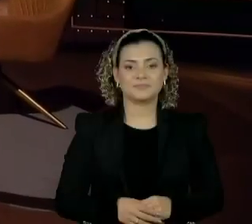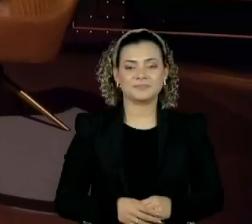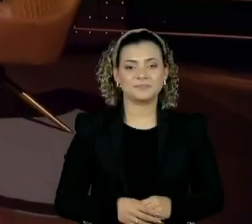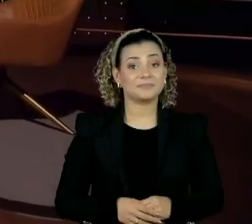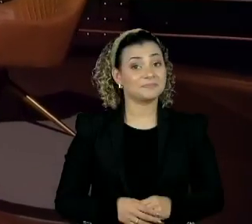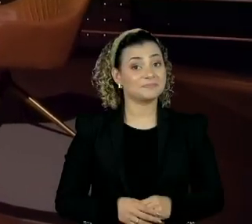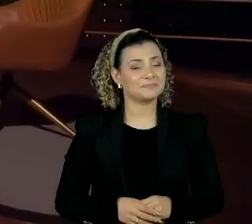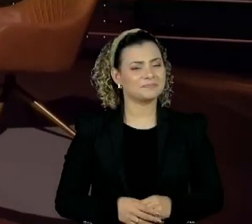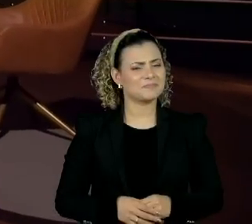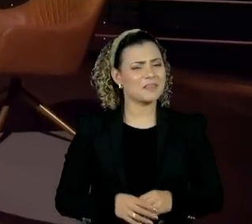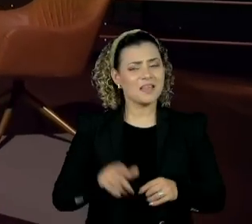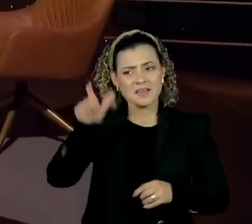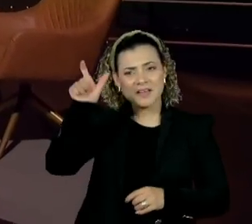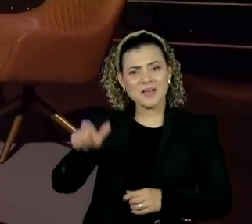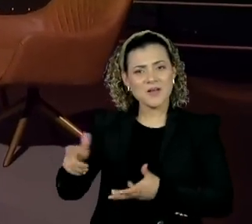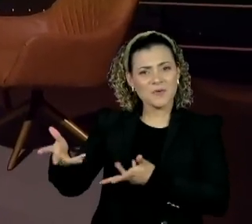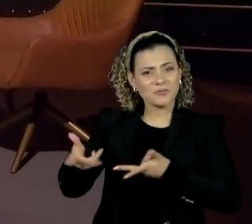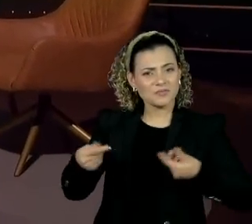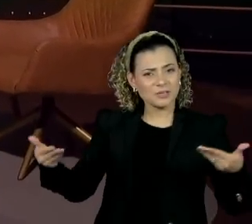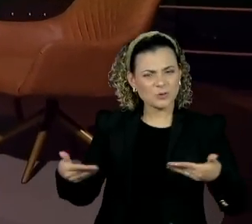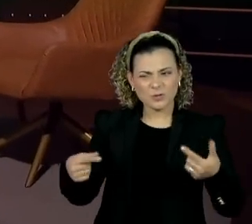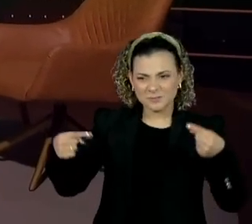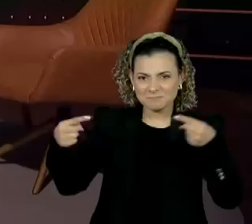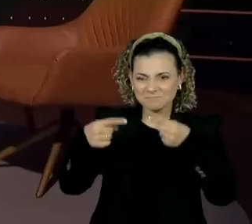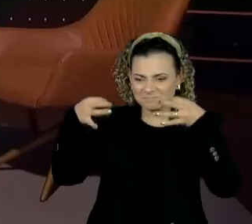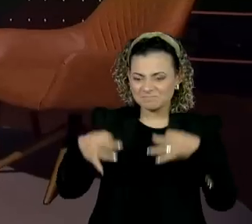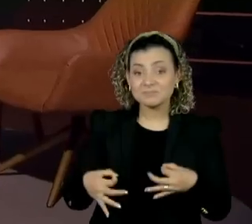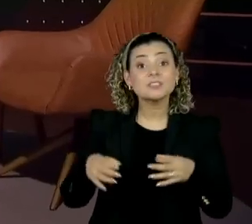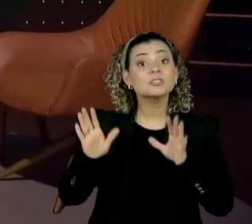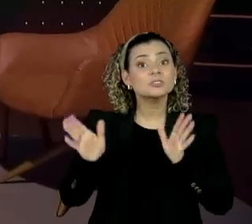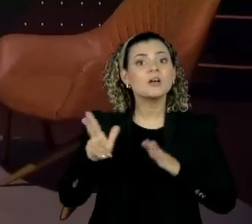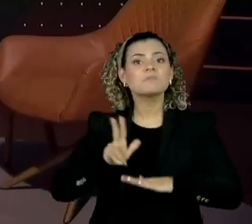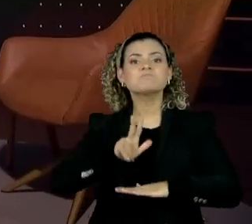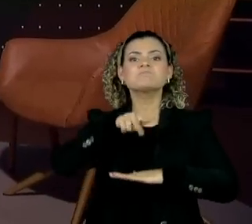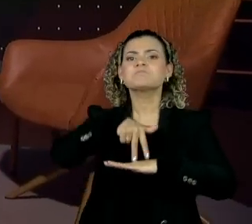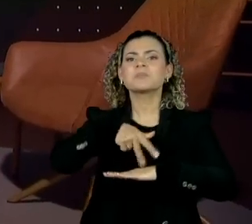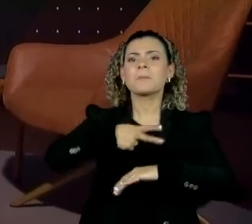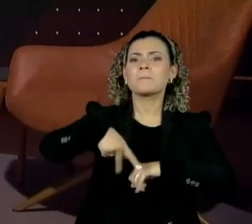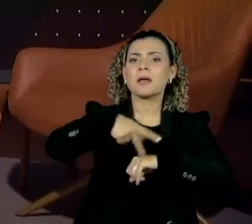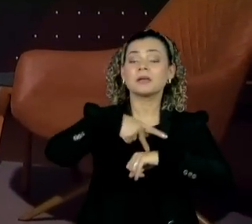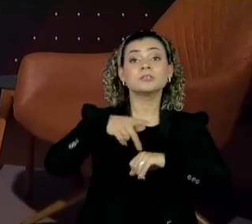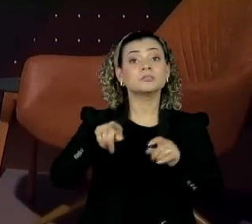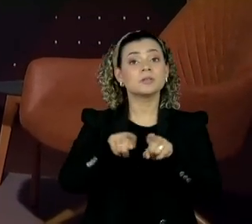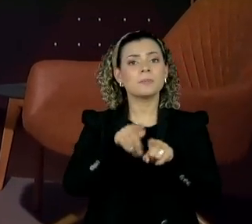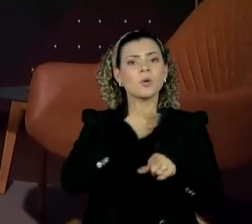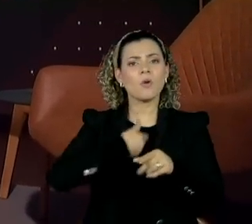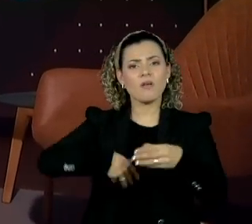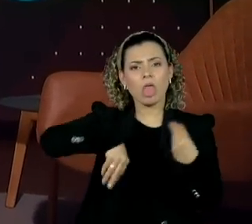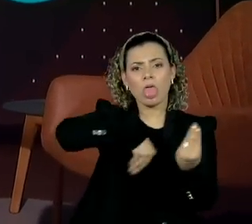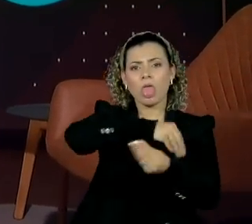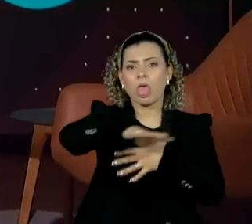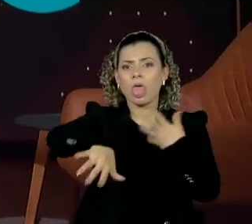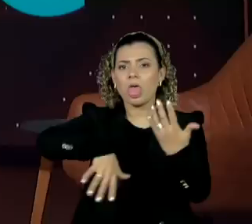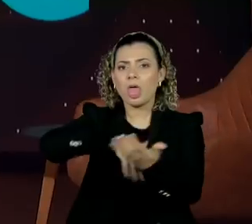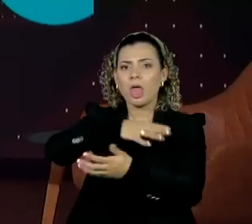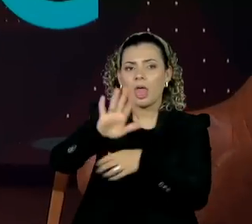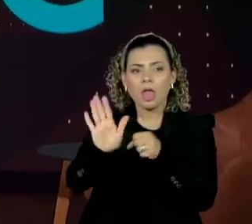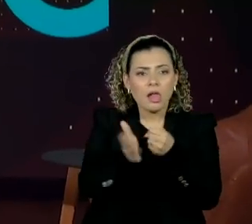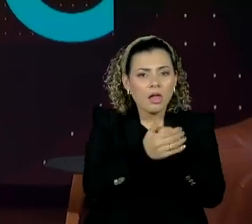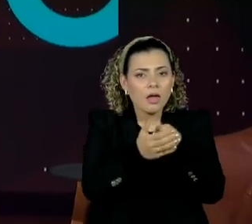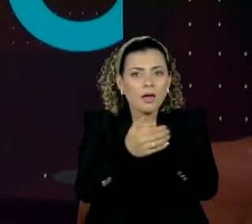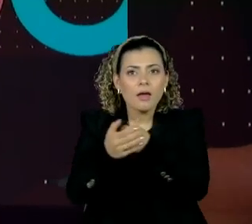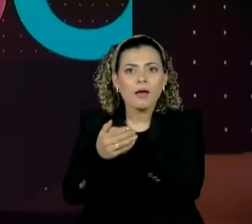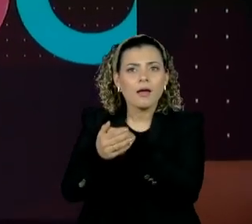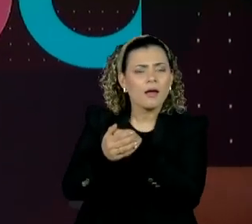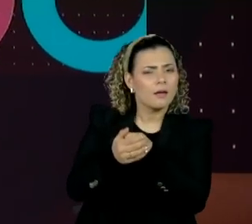Certeira como ela só, a nossa convidada de hoje já subiu no ringue para falar de um país de governos misturados, camuflados,